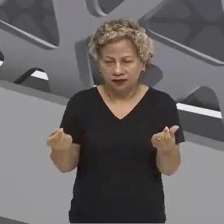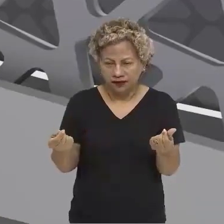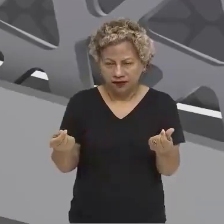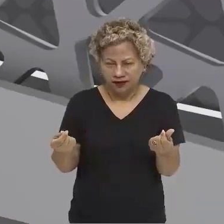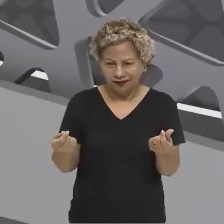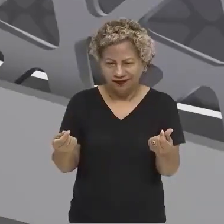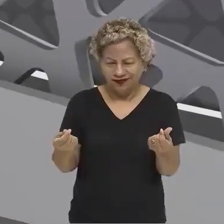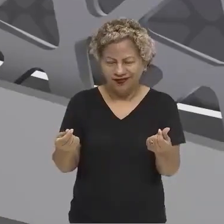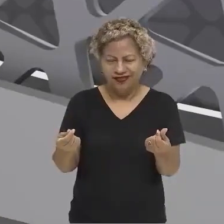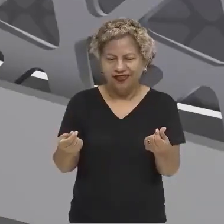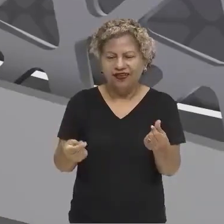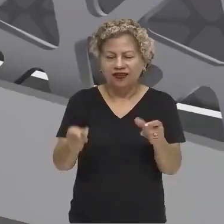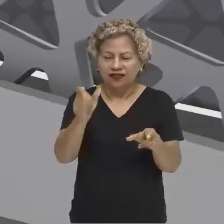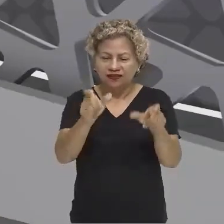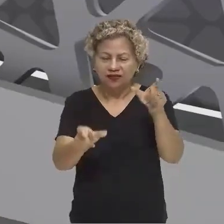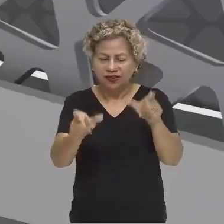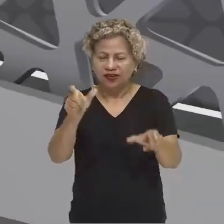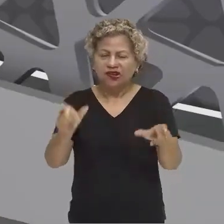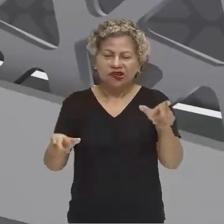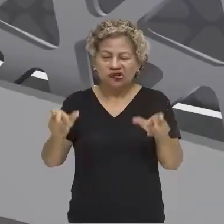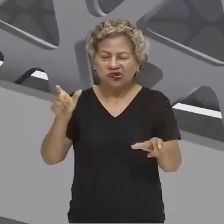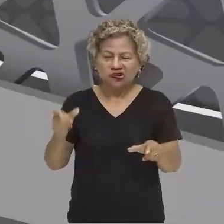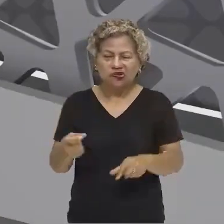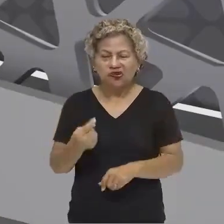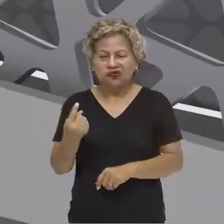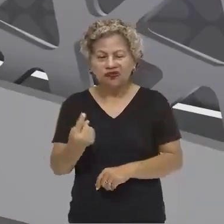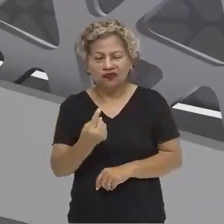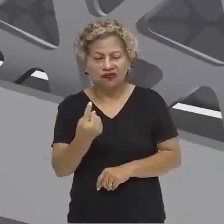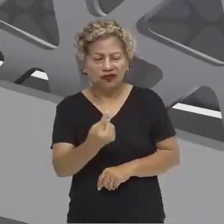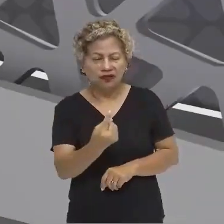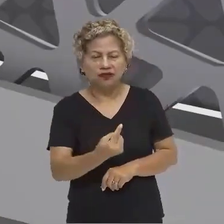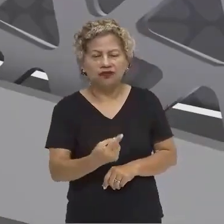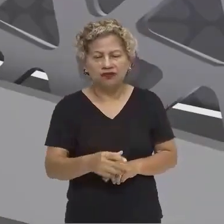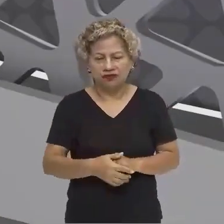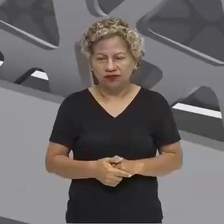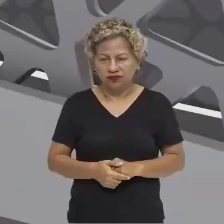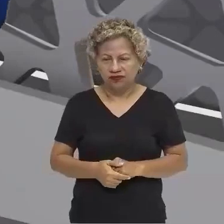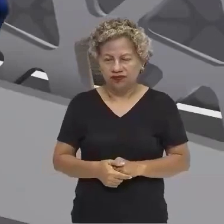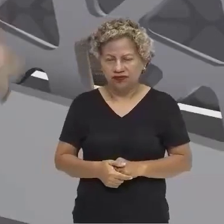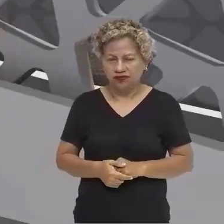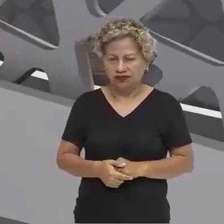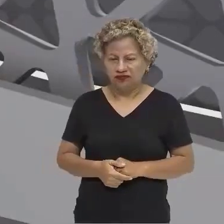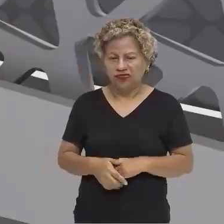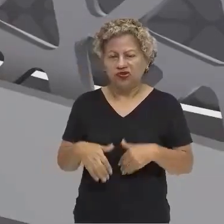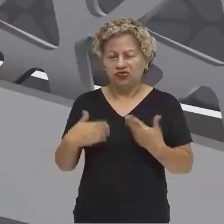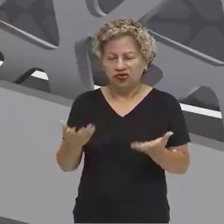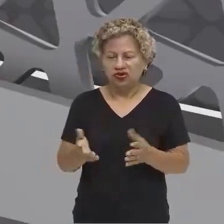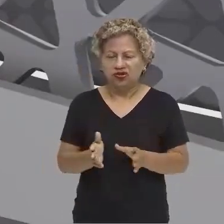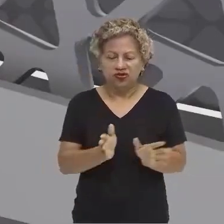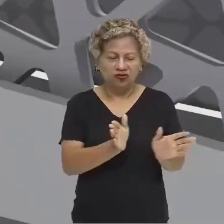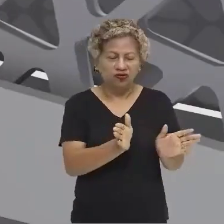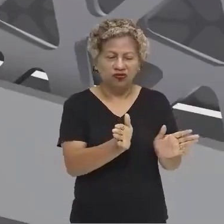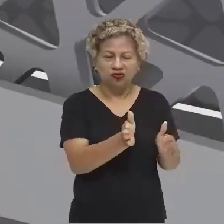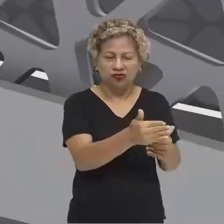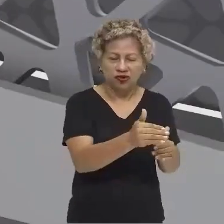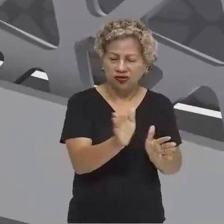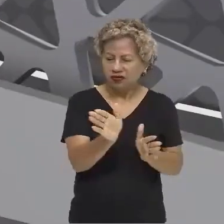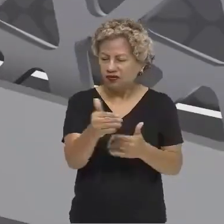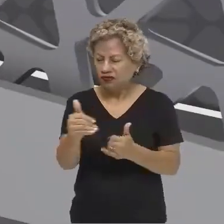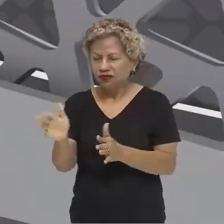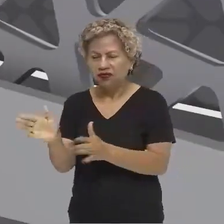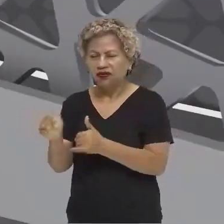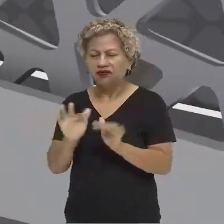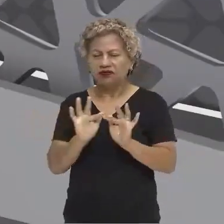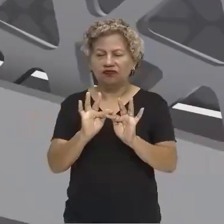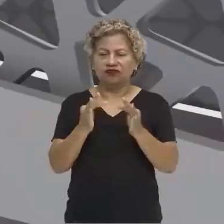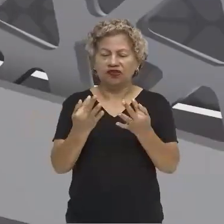as pessoas vão ficando isoladas. E quando não, acontece de todos irem, um vai para cada quarto, para cada ambiente, pega o seu prato e a